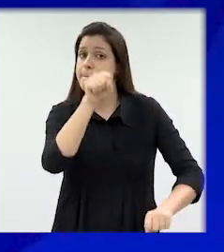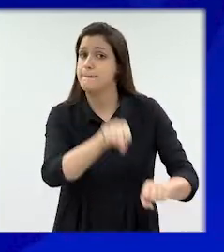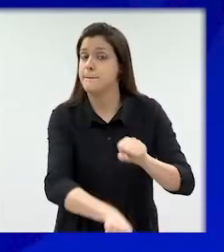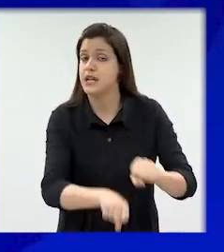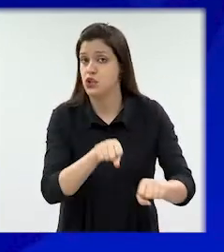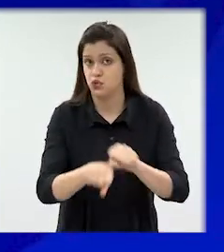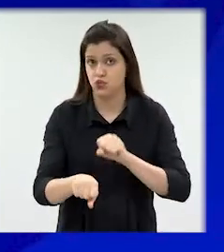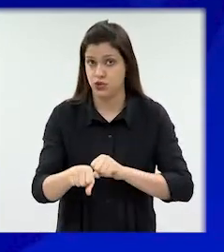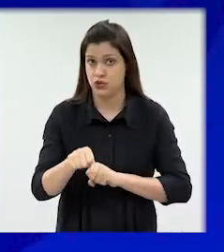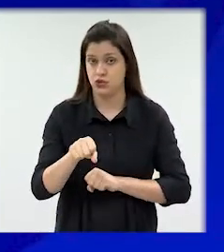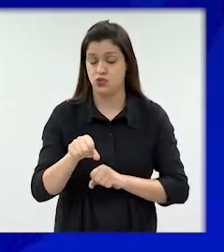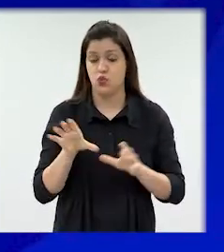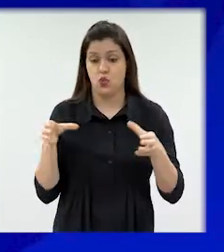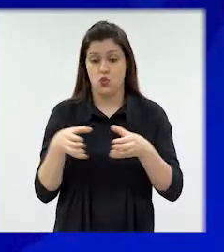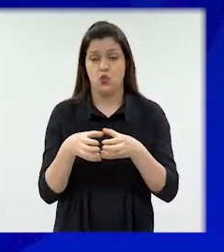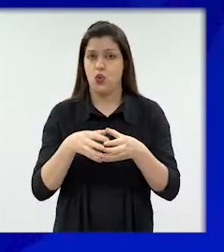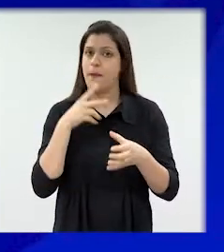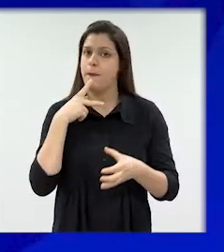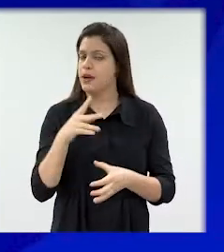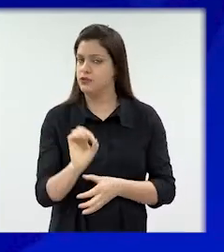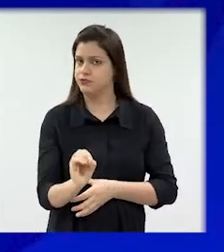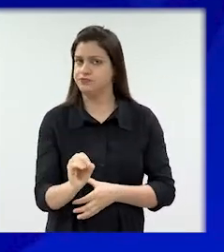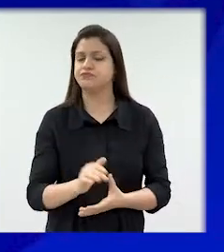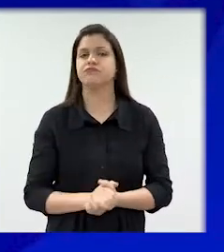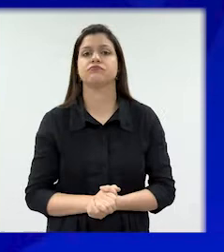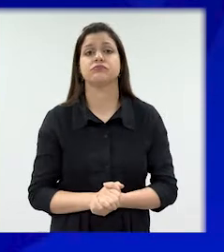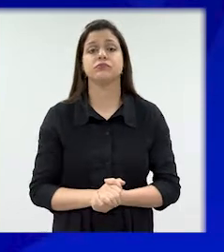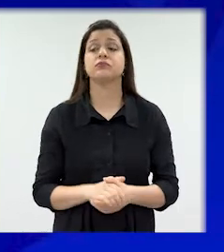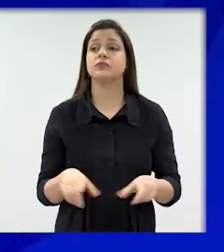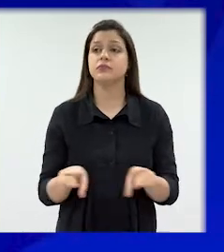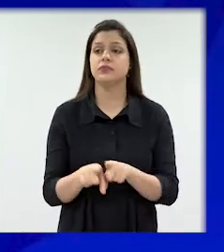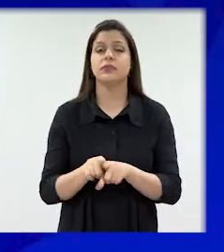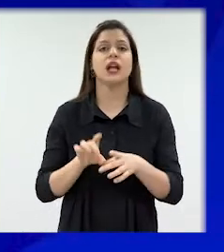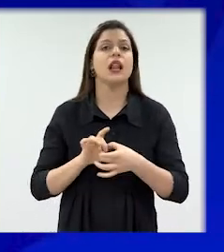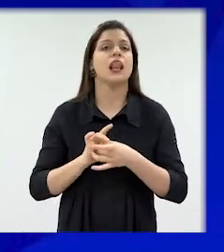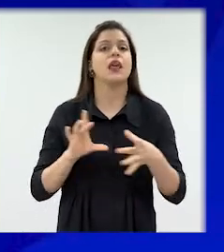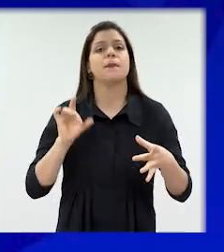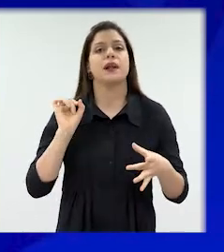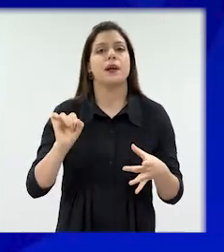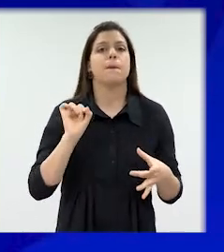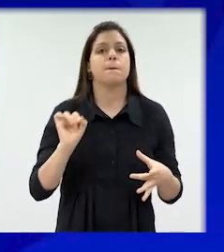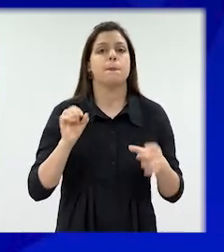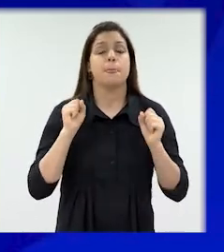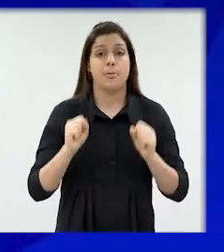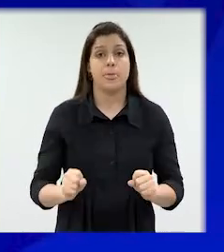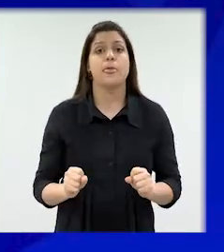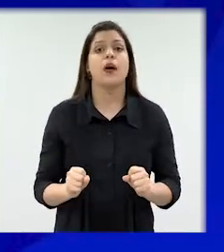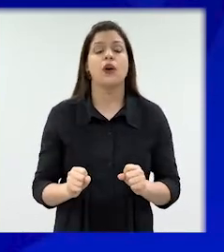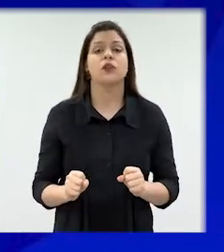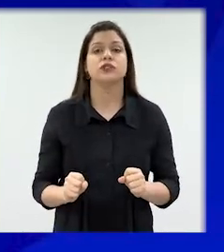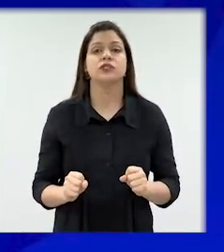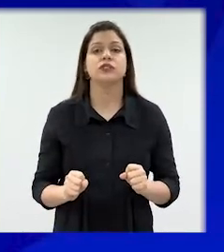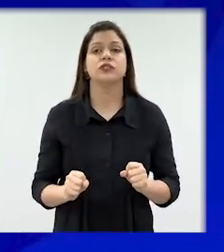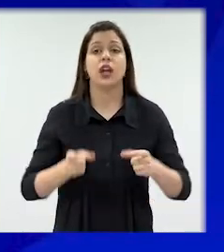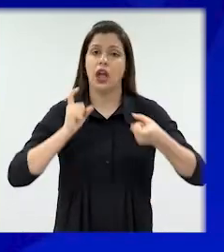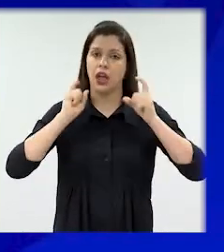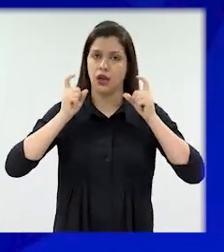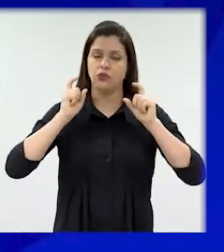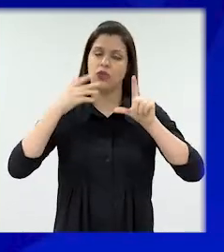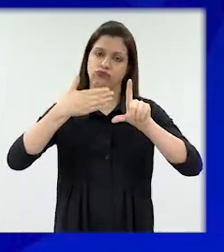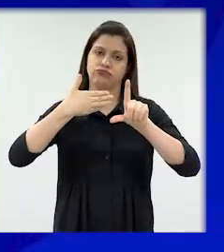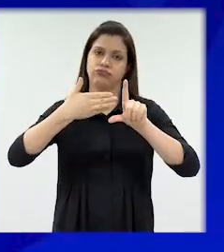prejuízo dos partidos. E a grande novidade aí é que foi autorizado que os partidos possam fazer as